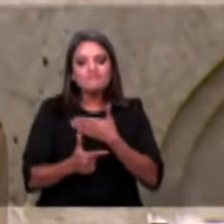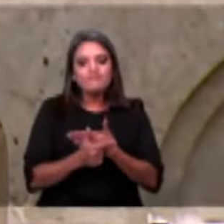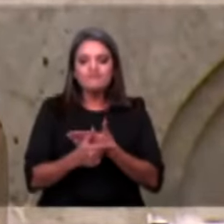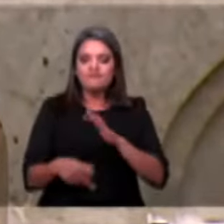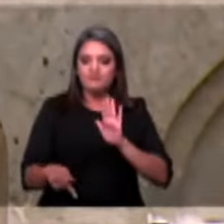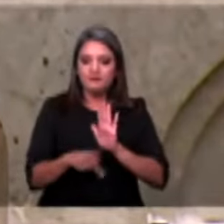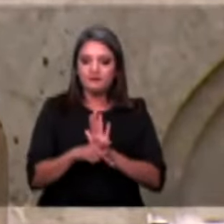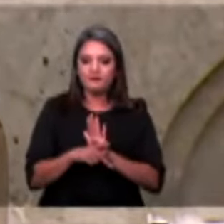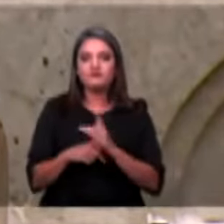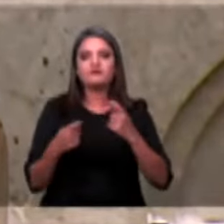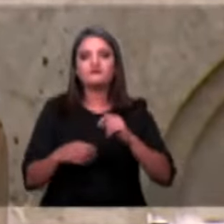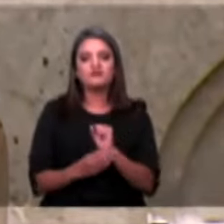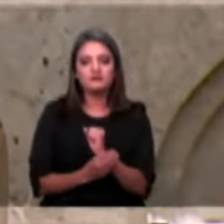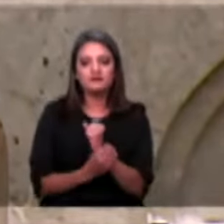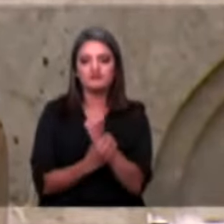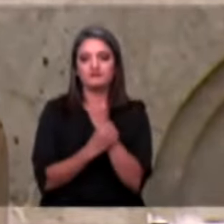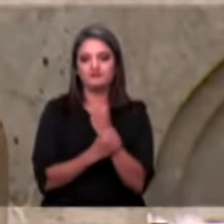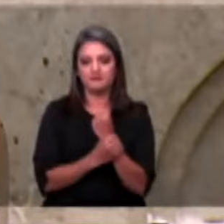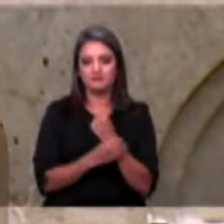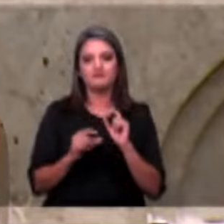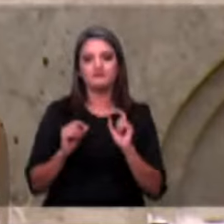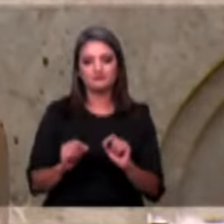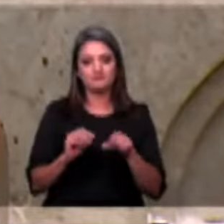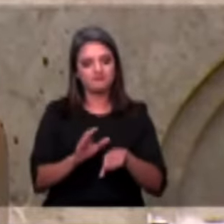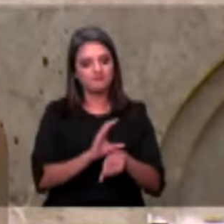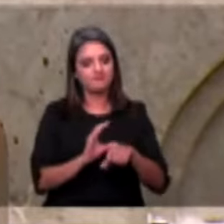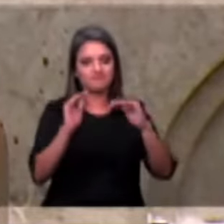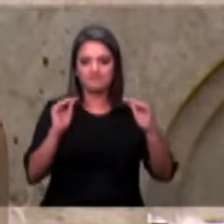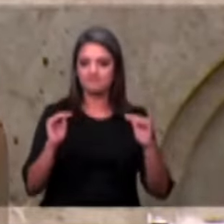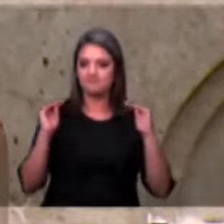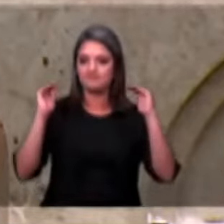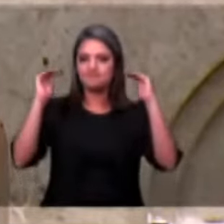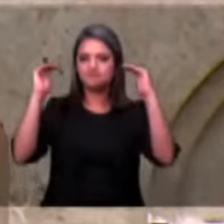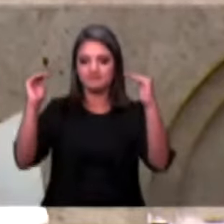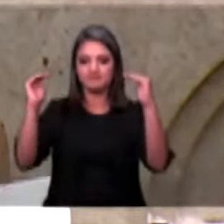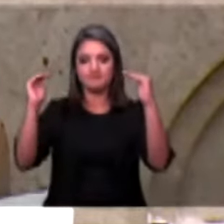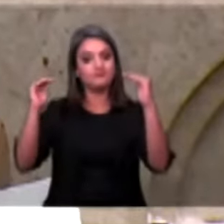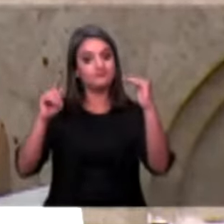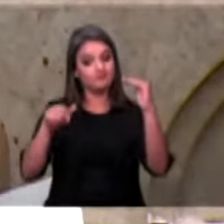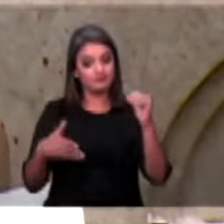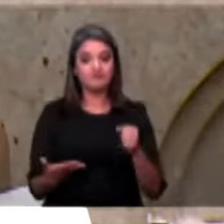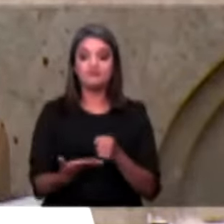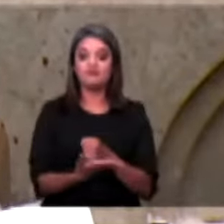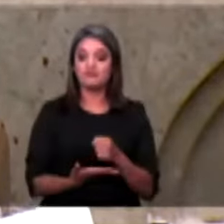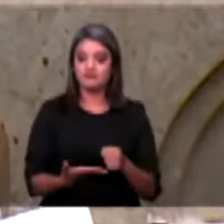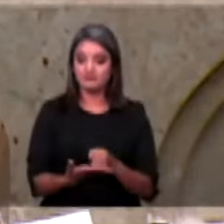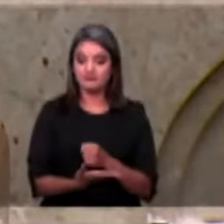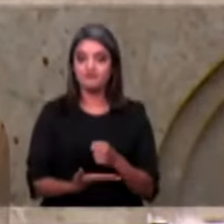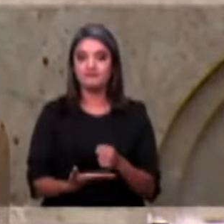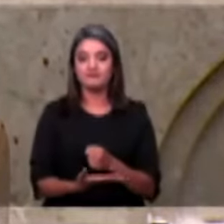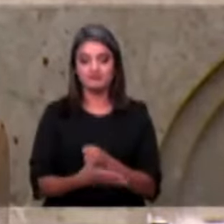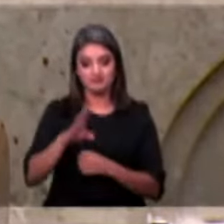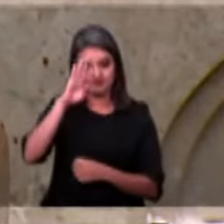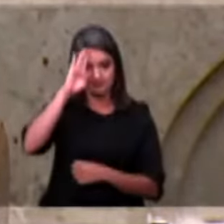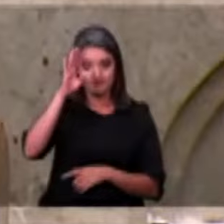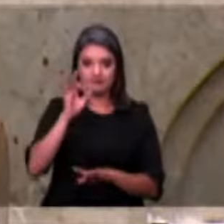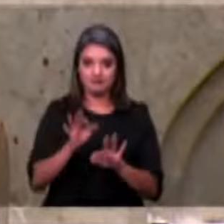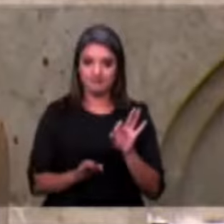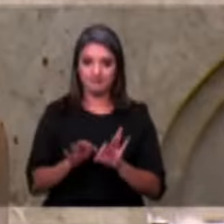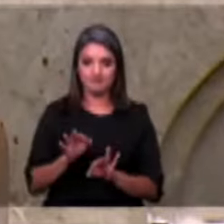constitucional, garantir a supremacia da Constituição, fundamento de validade do nosso ordenamento